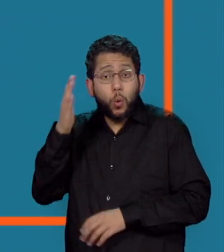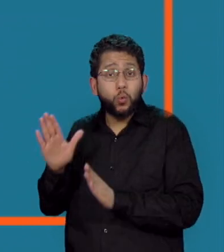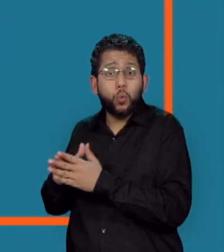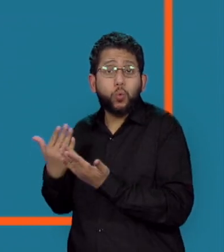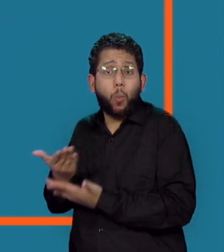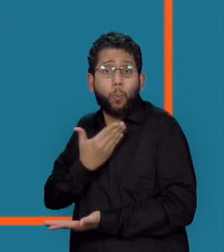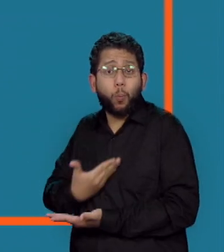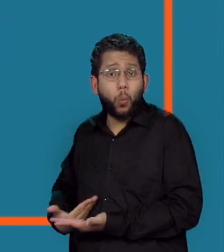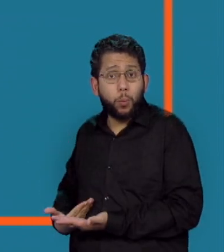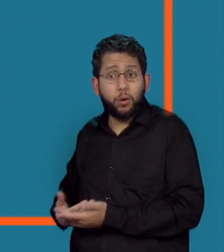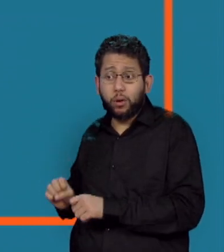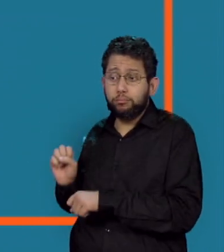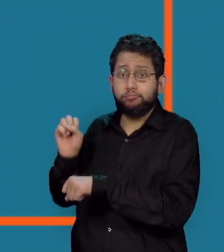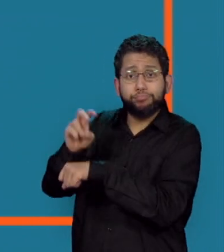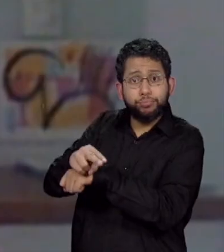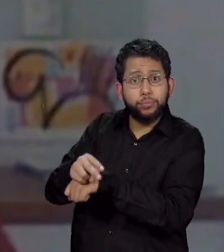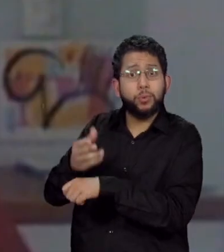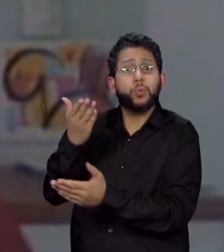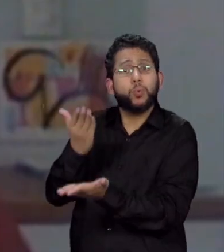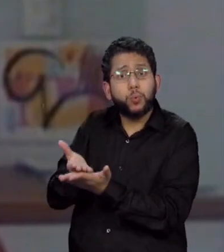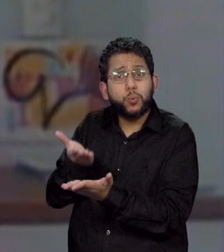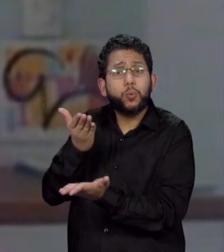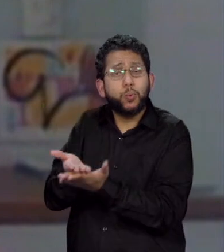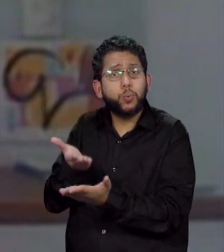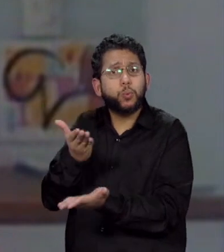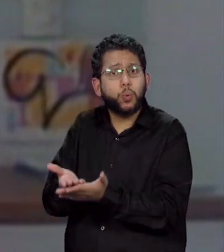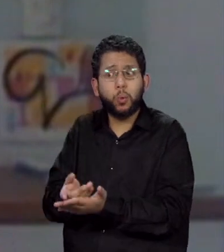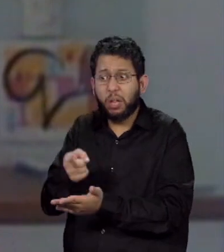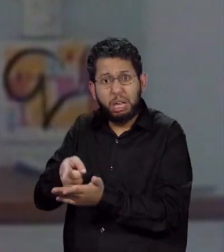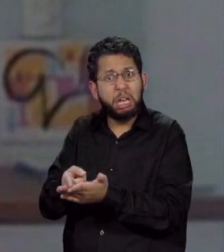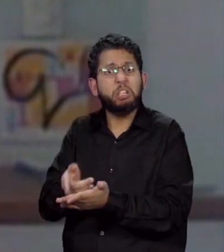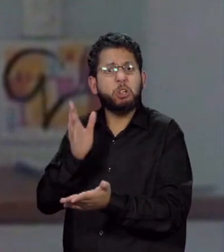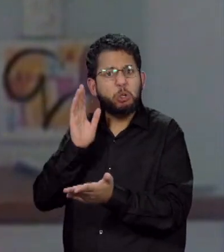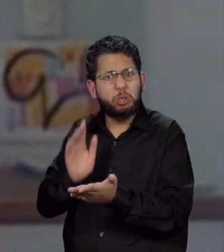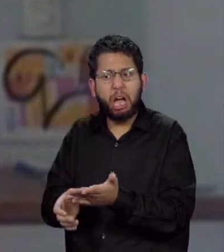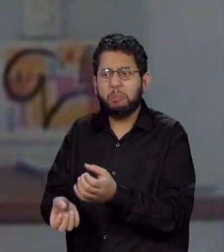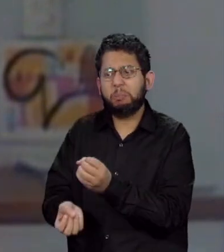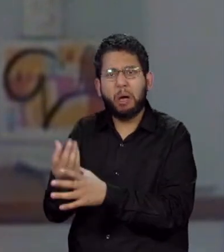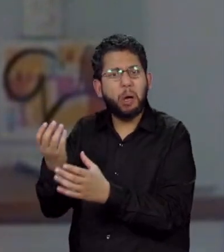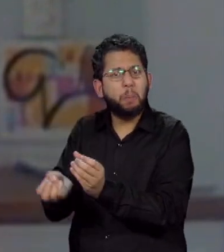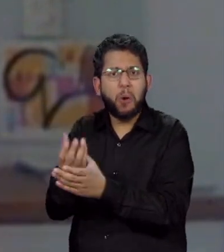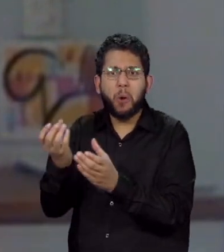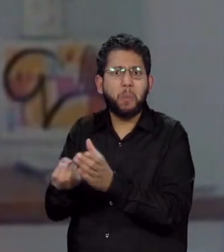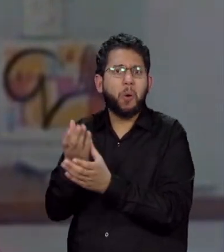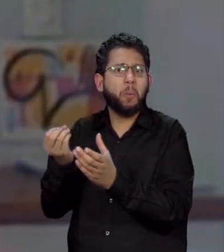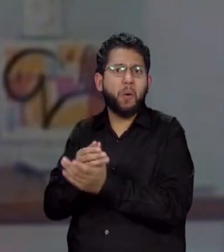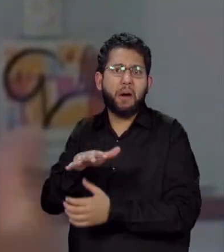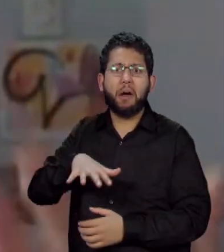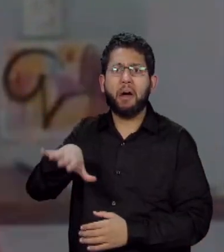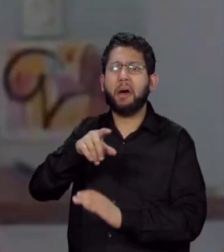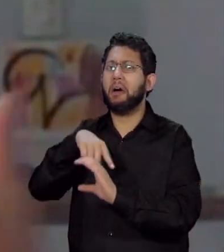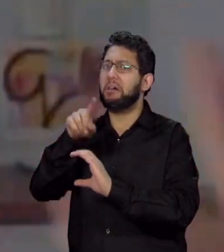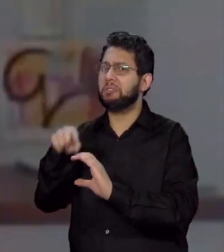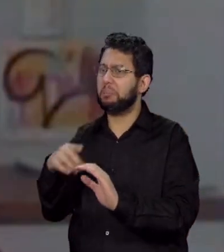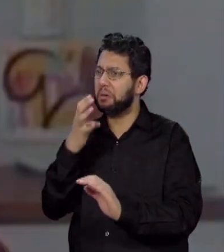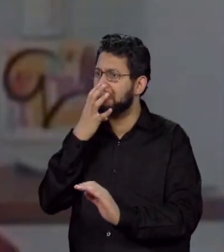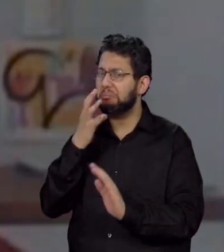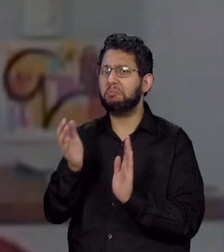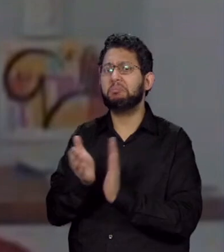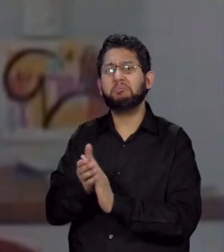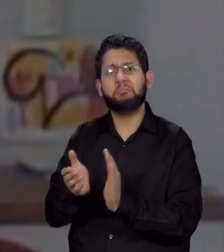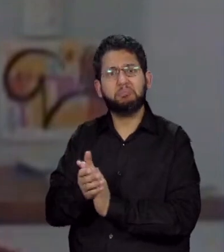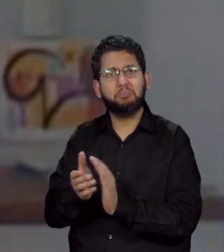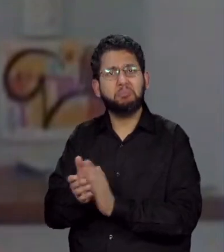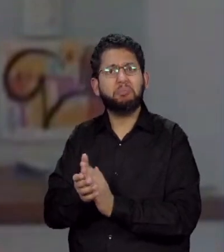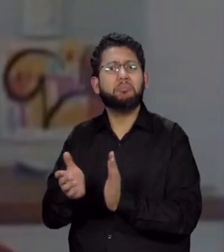pública, mas que cuja produção audiovisual acadêmica vem se destacando no conjunto